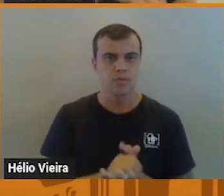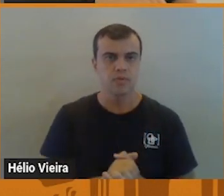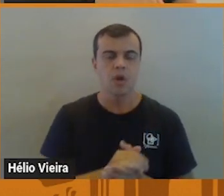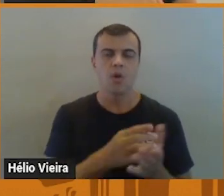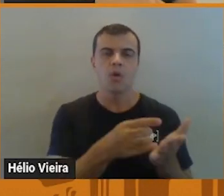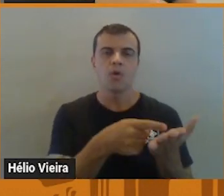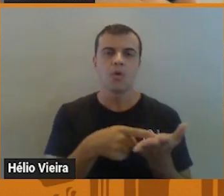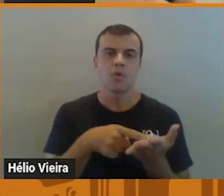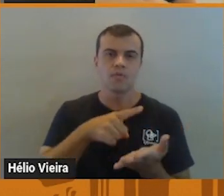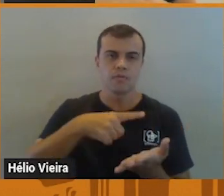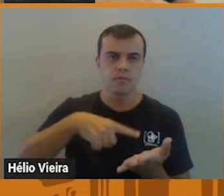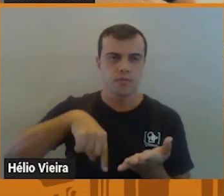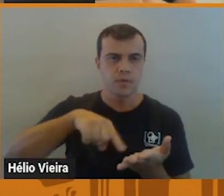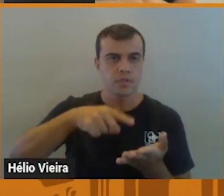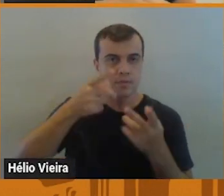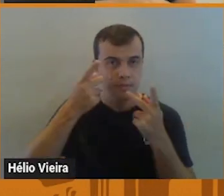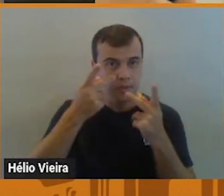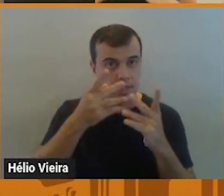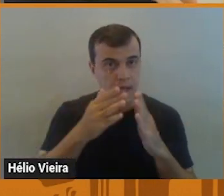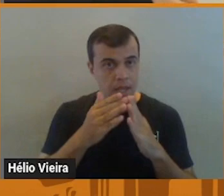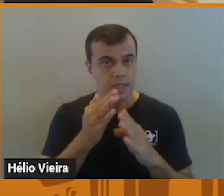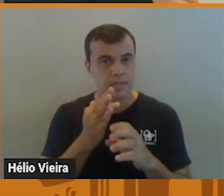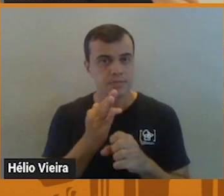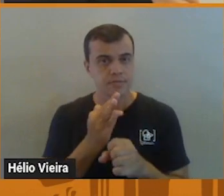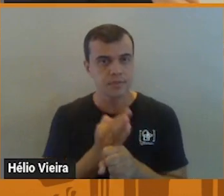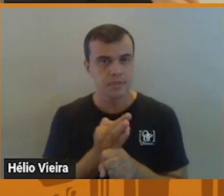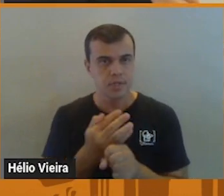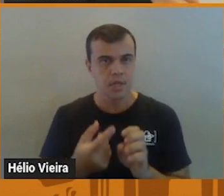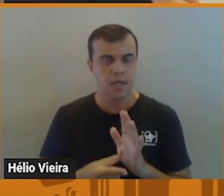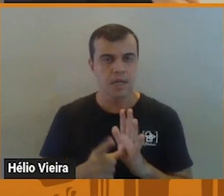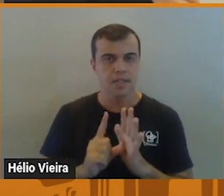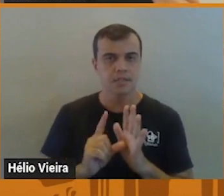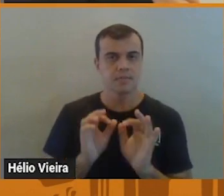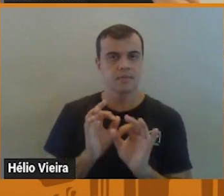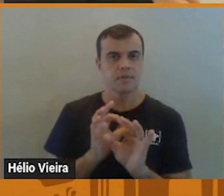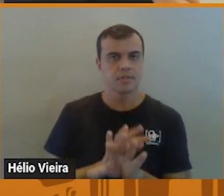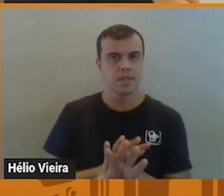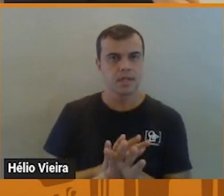convite para visitar a Casa Fiat de Cultura, mas antes, para finalizar,